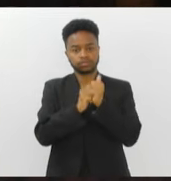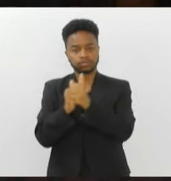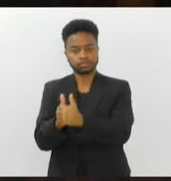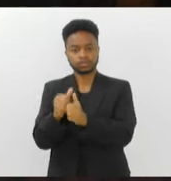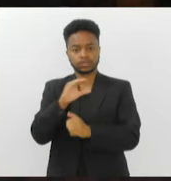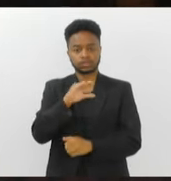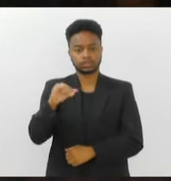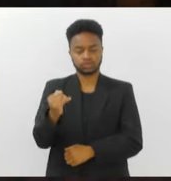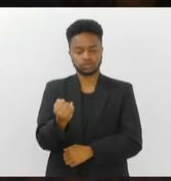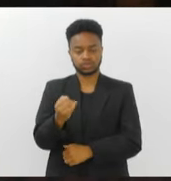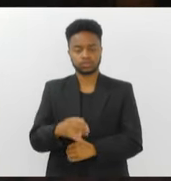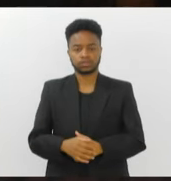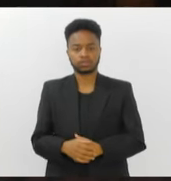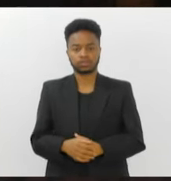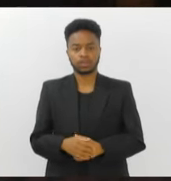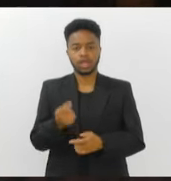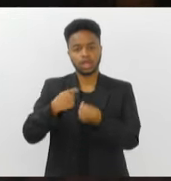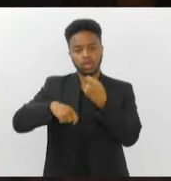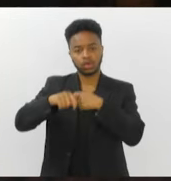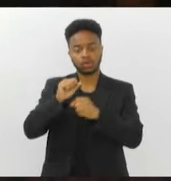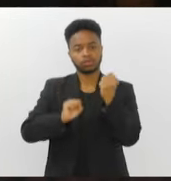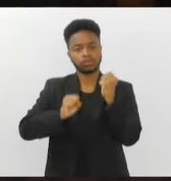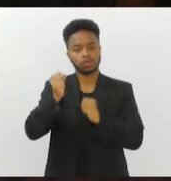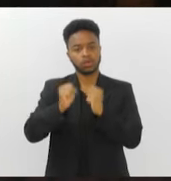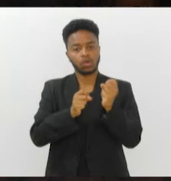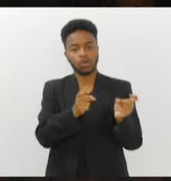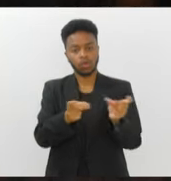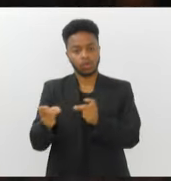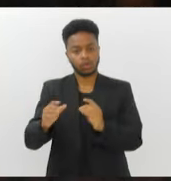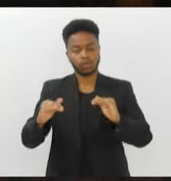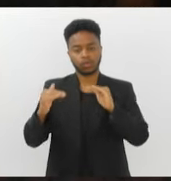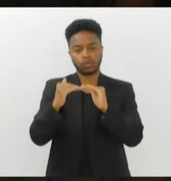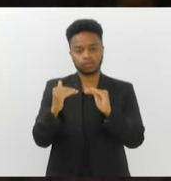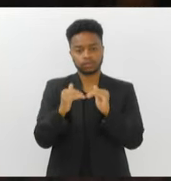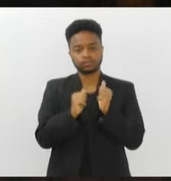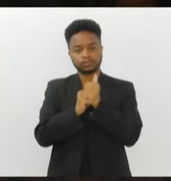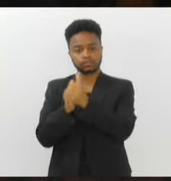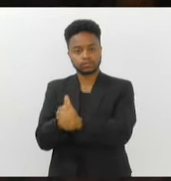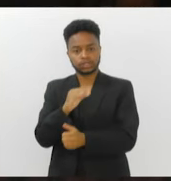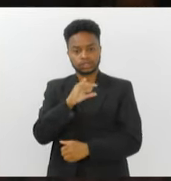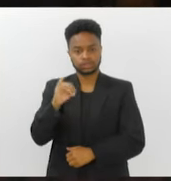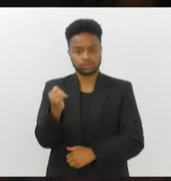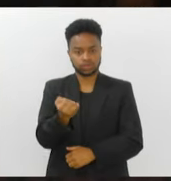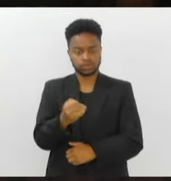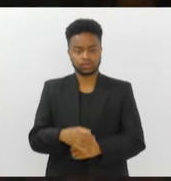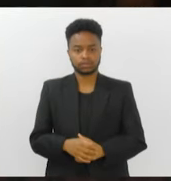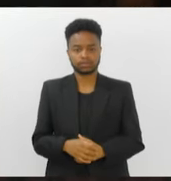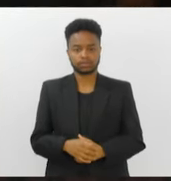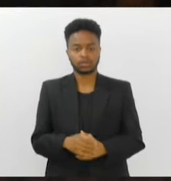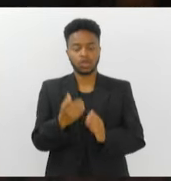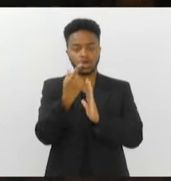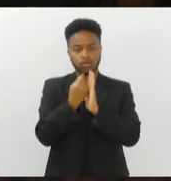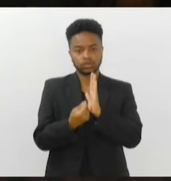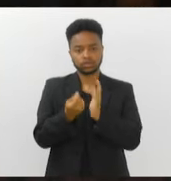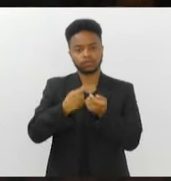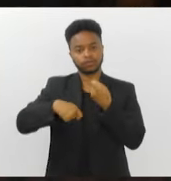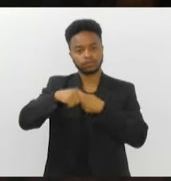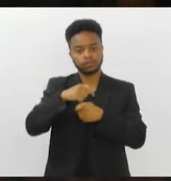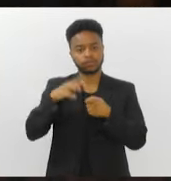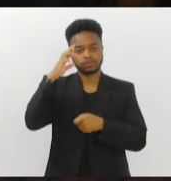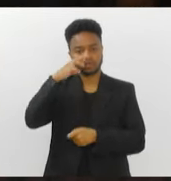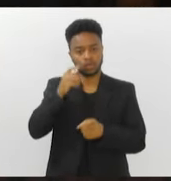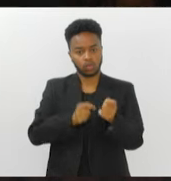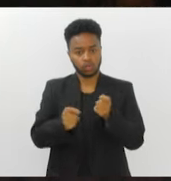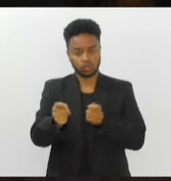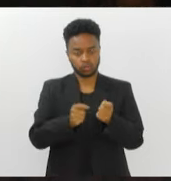CCJ, Economia, Indústria e Comércio, favorável com as emendas da CCJ, e de Orçamento, Finanças,